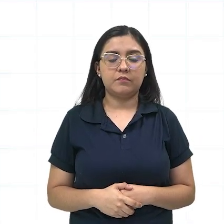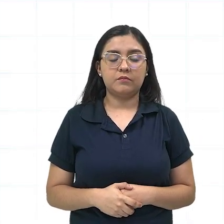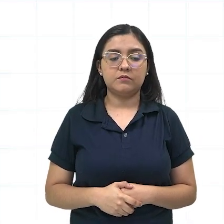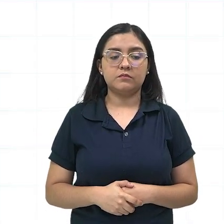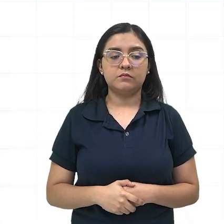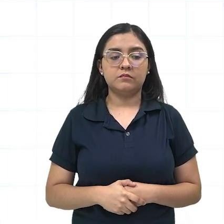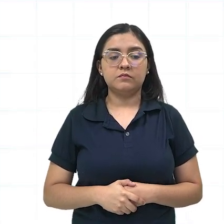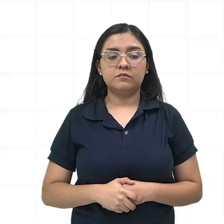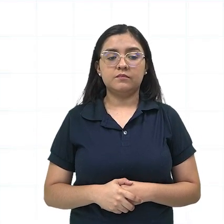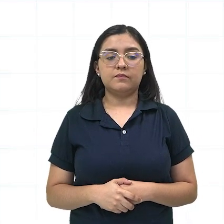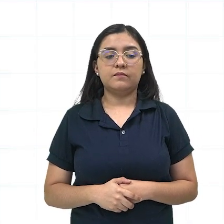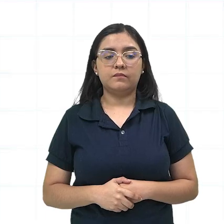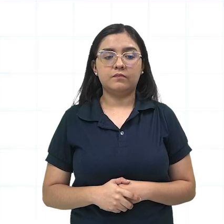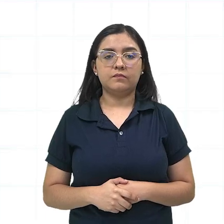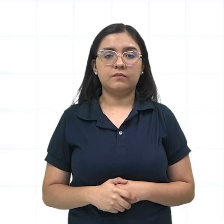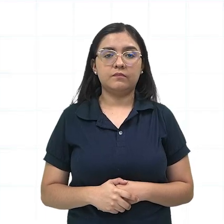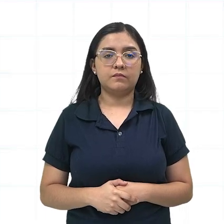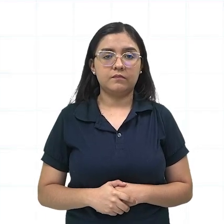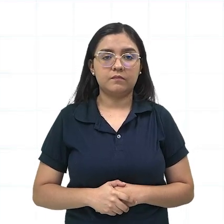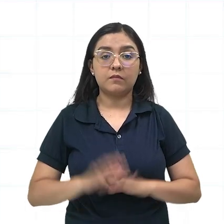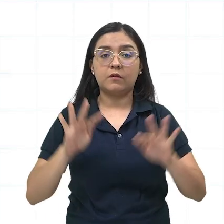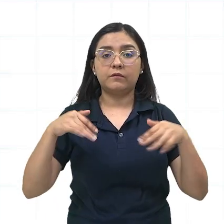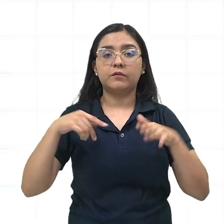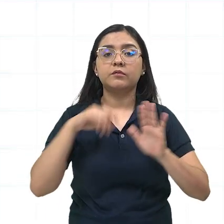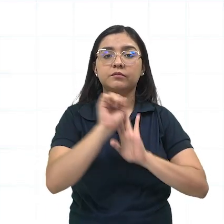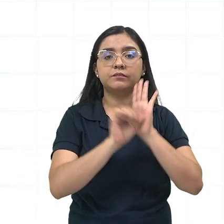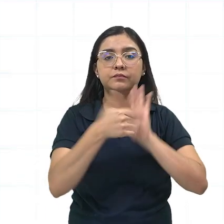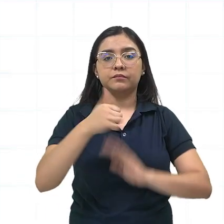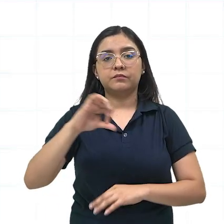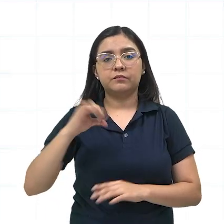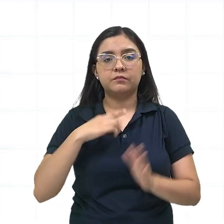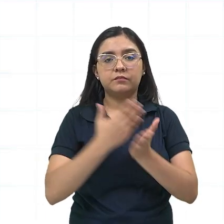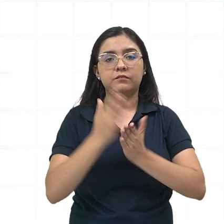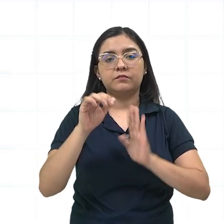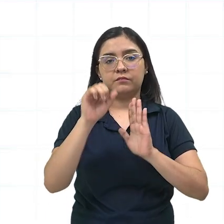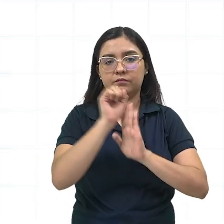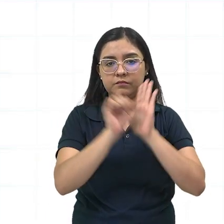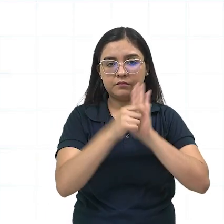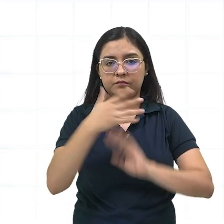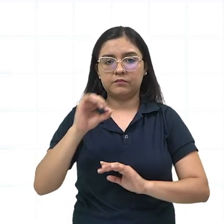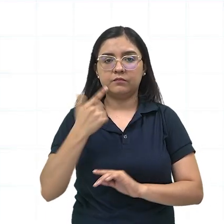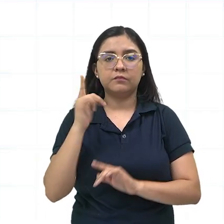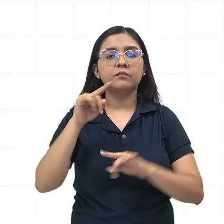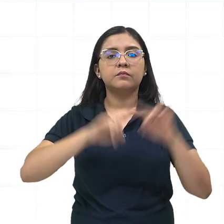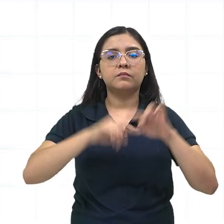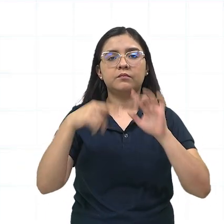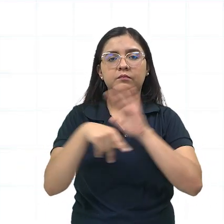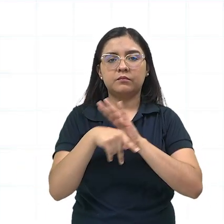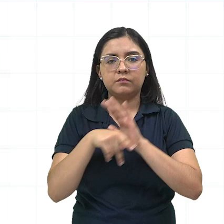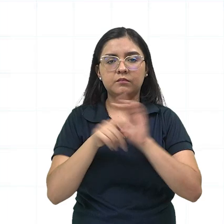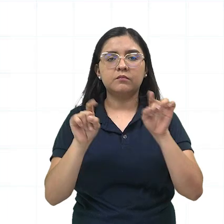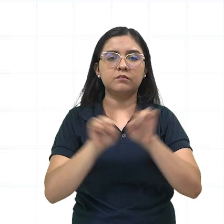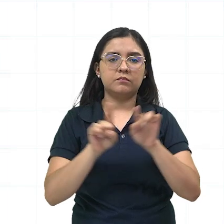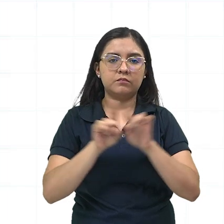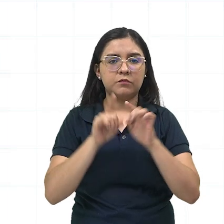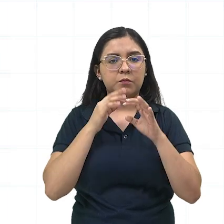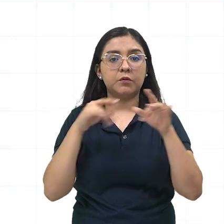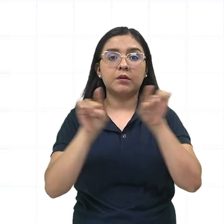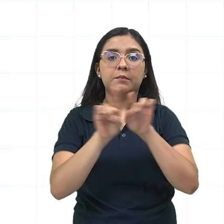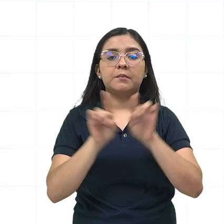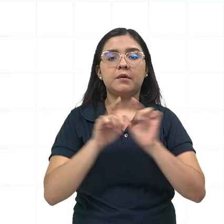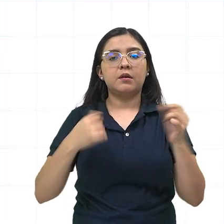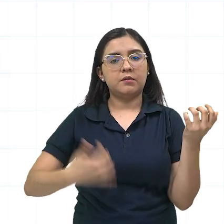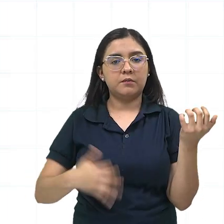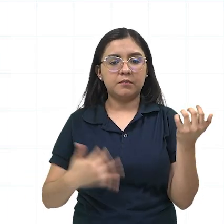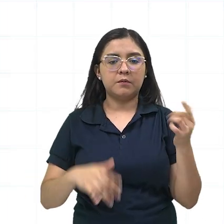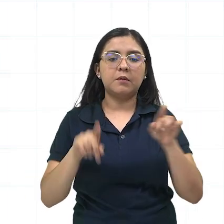No final do século XIX e início do século XX, outros instrumentos de sopro e cordas, como